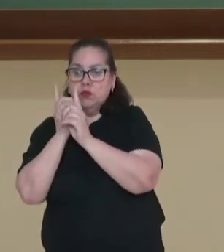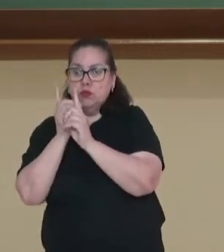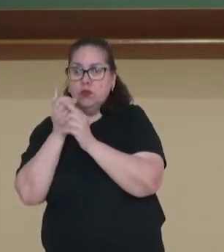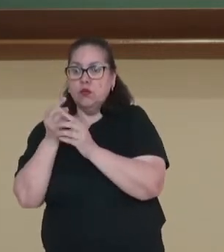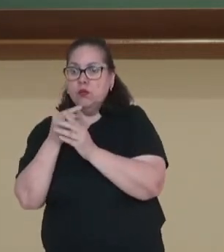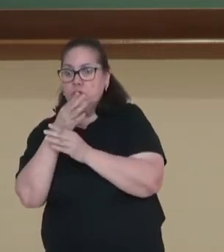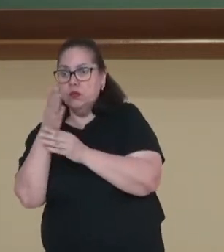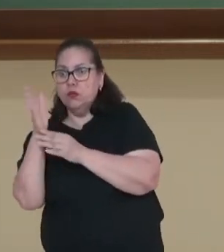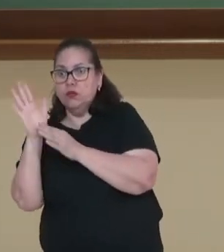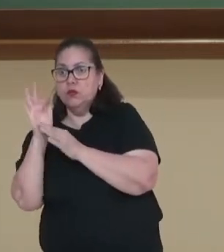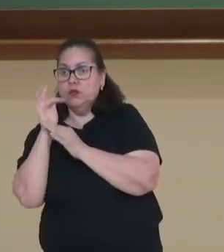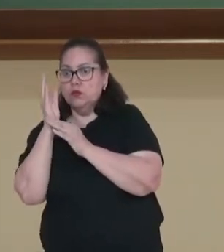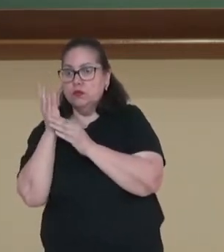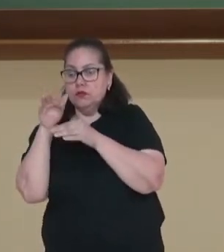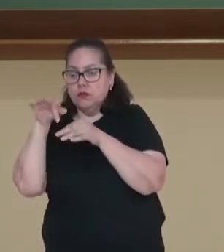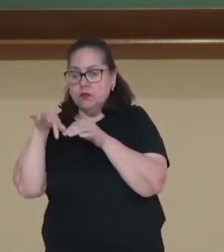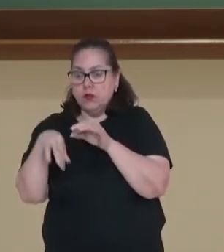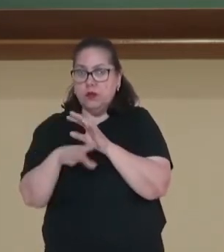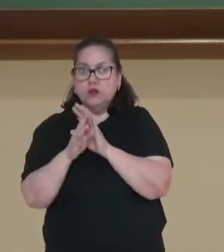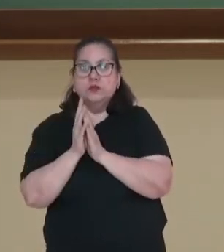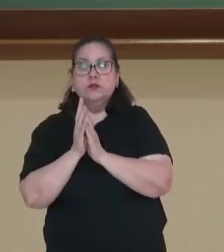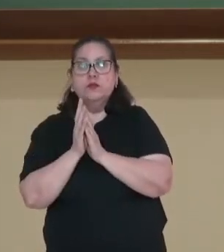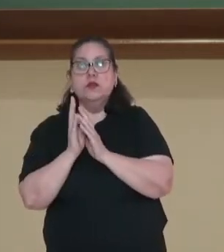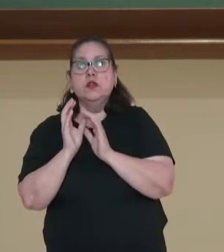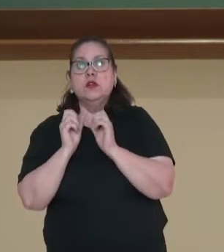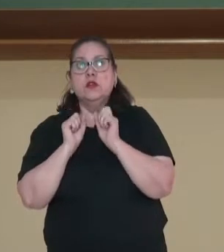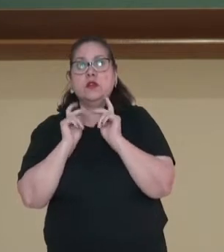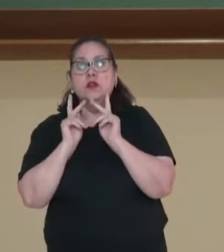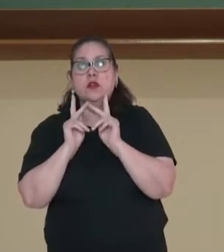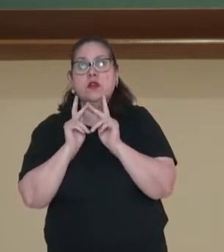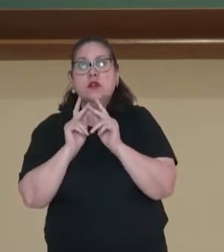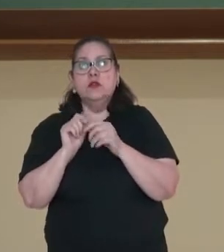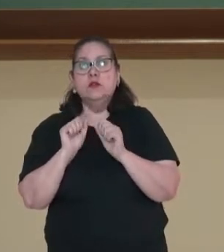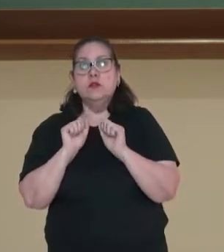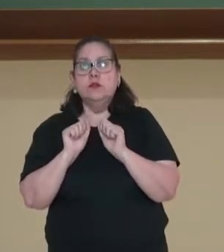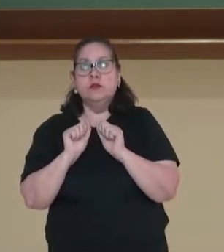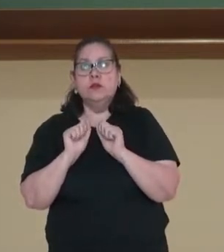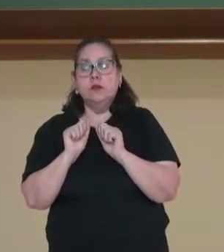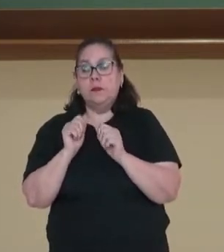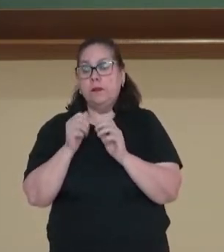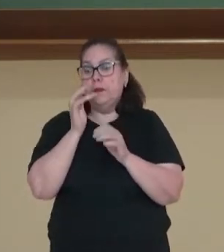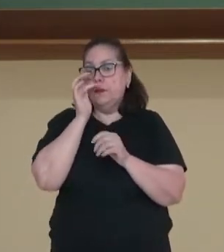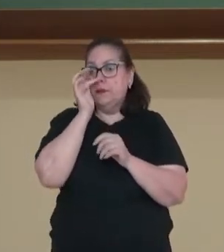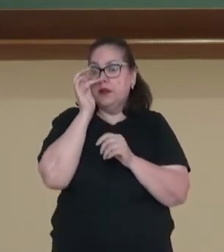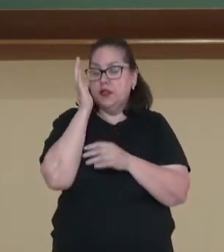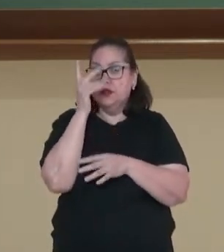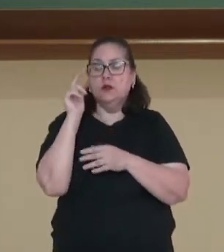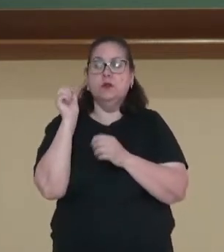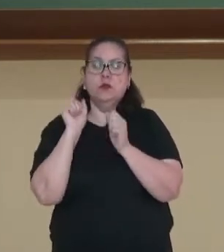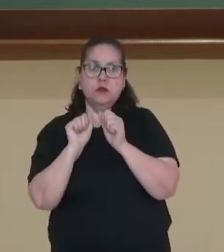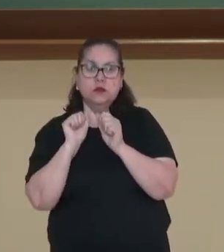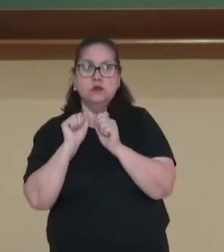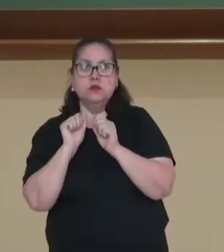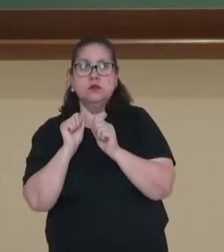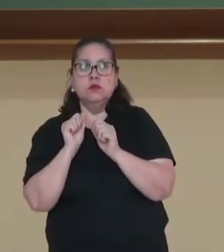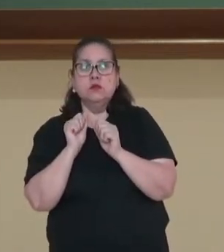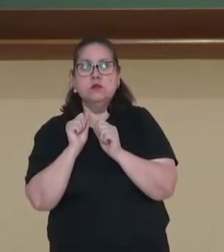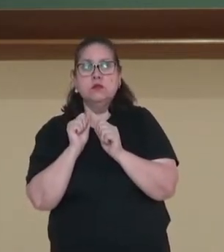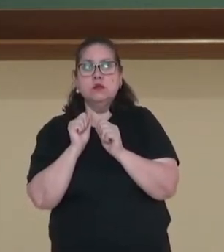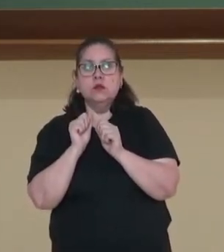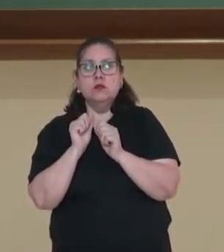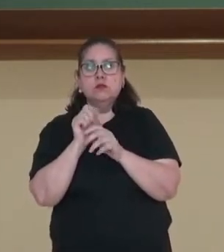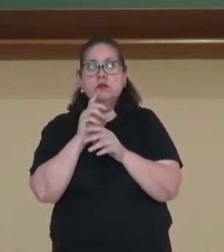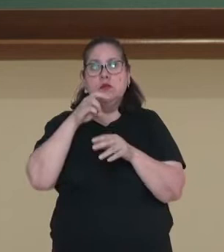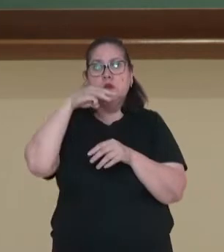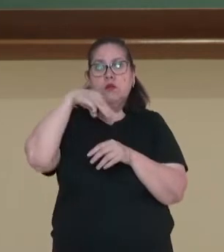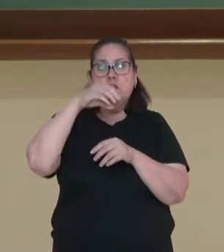pólen ao ovário da planta. Ok? Já as plantas, né, que podem ser tanto monoicas quanto dioicas,